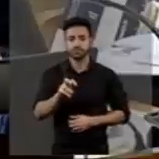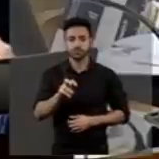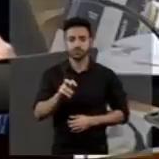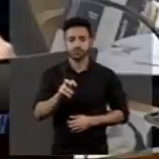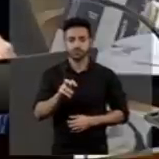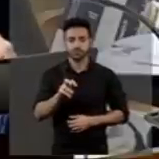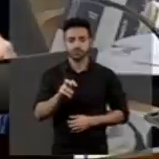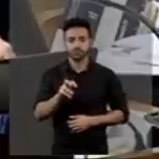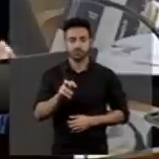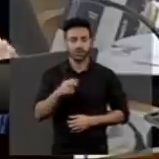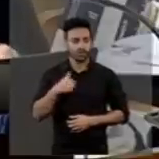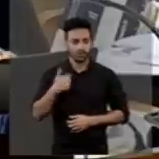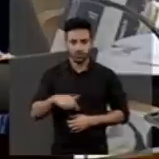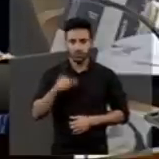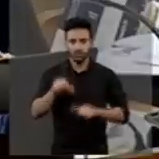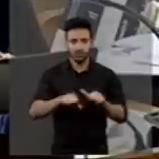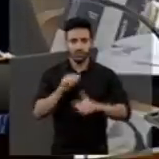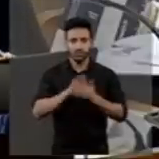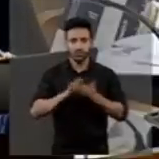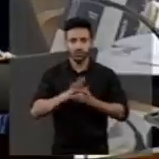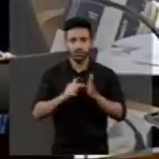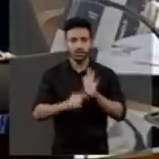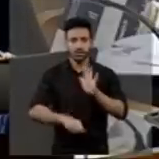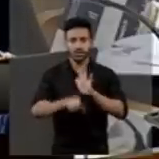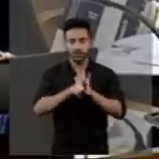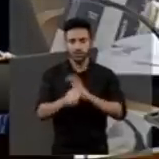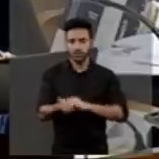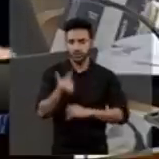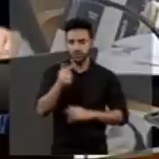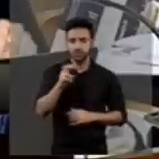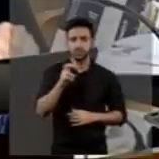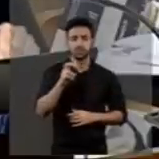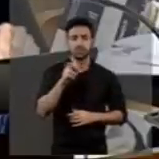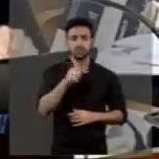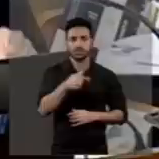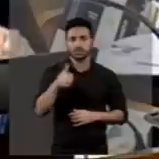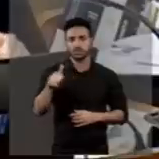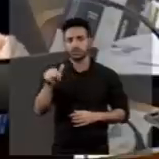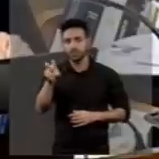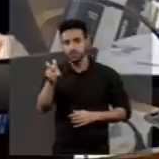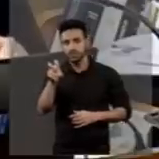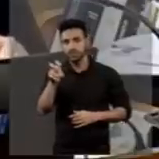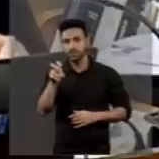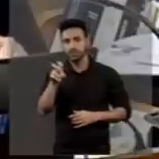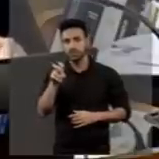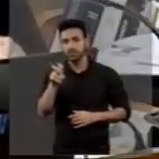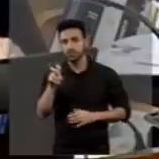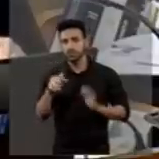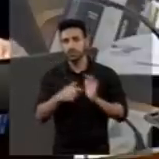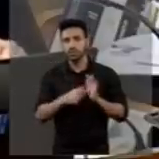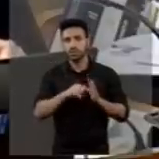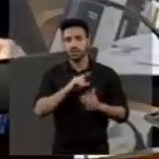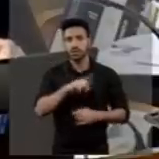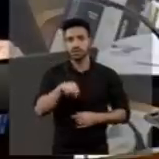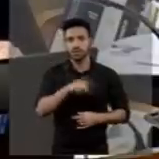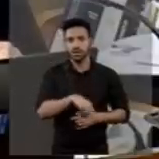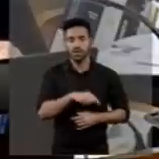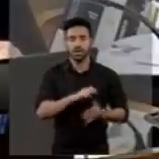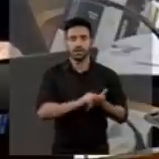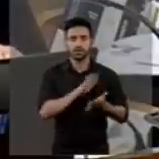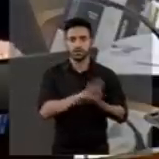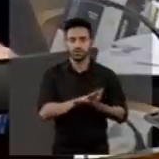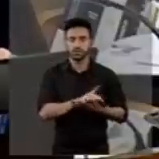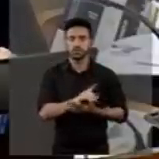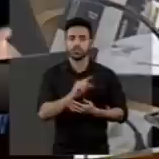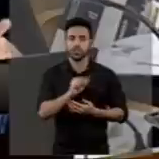impugnado e não houve alteração pela Lei 12.715, que diz que do ato que cancelar o registro caberá recurso ao secretário da